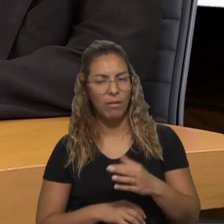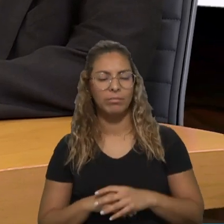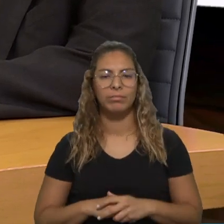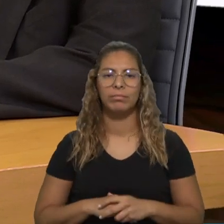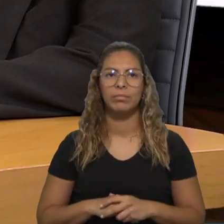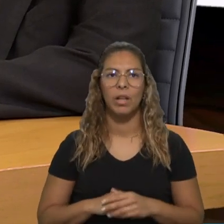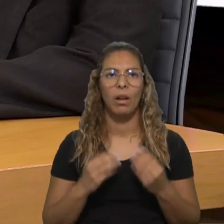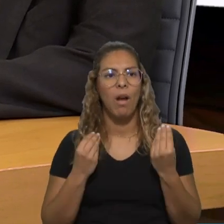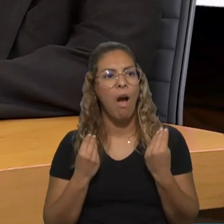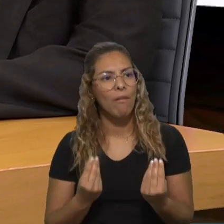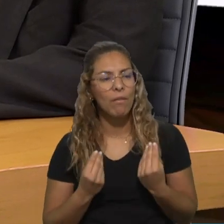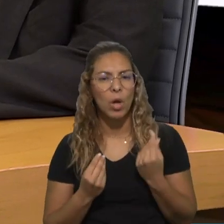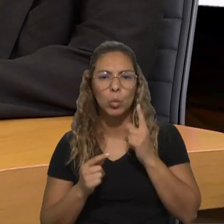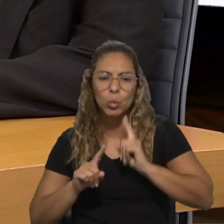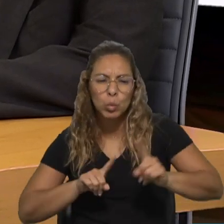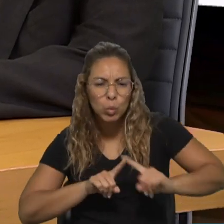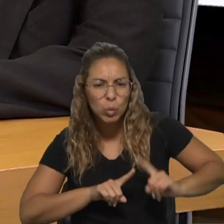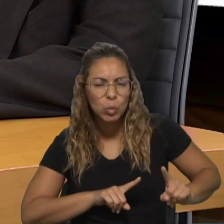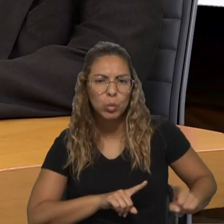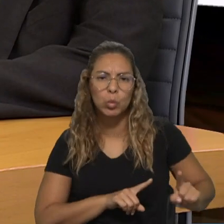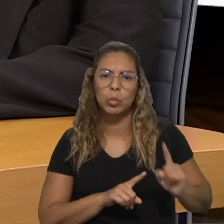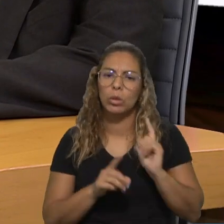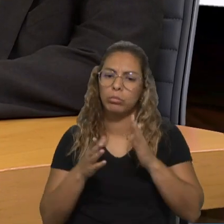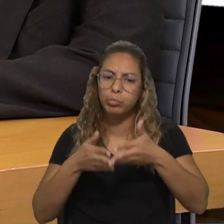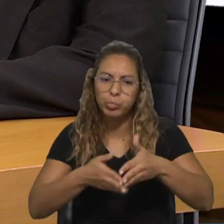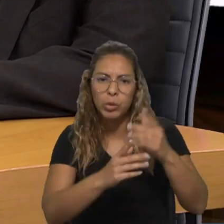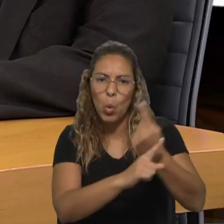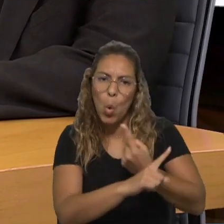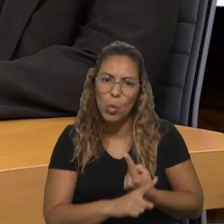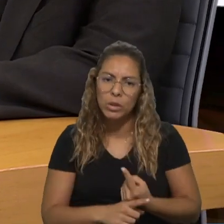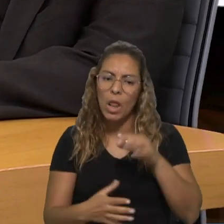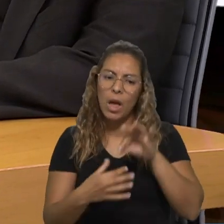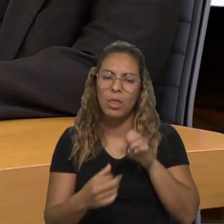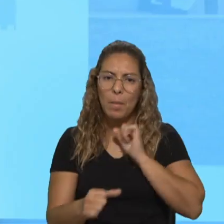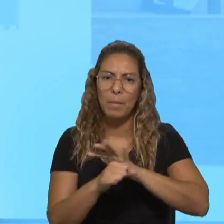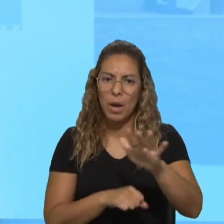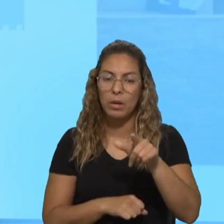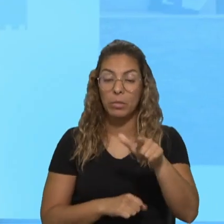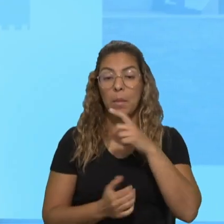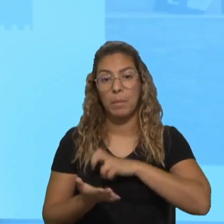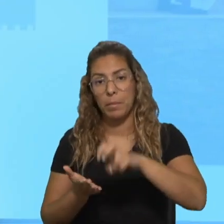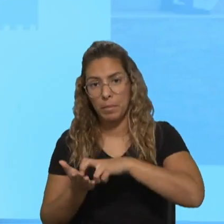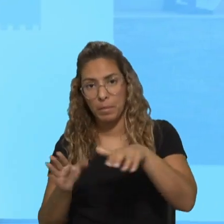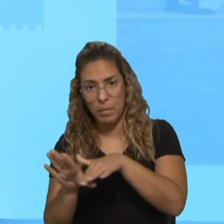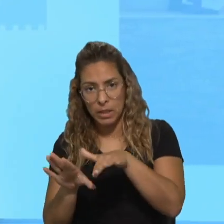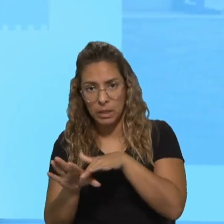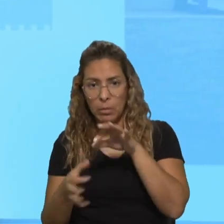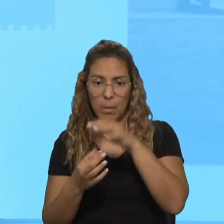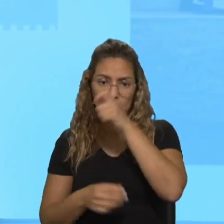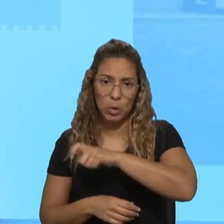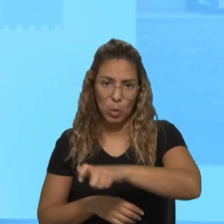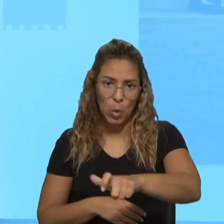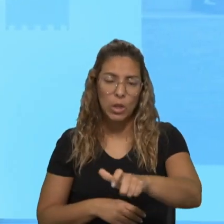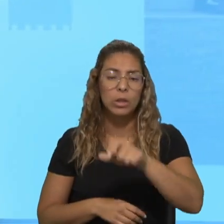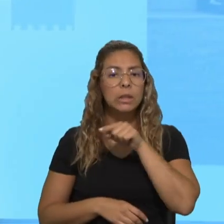uma Babilónia de náutica e quem vai participar nesta peregrinação, com o espírito de peregrinação,